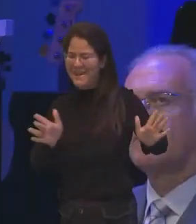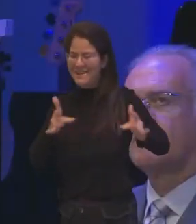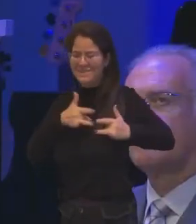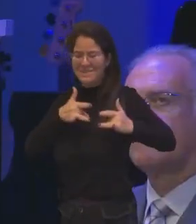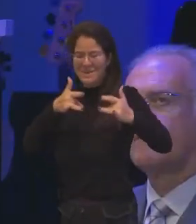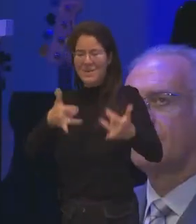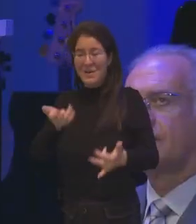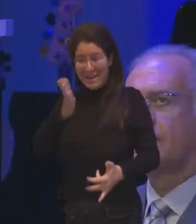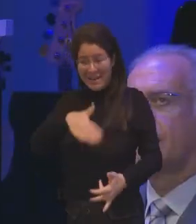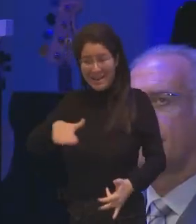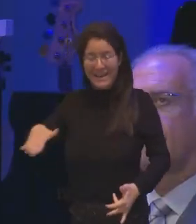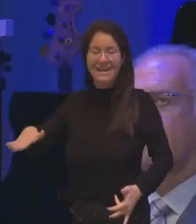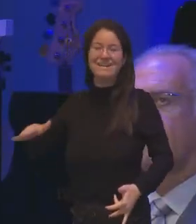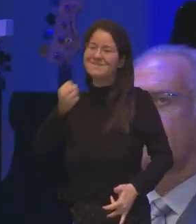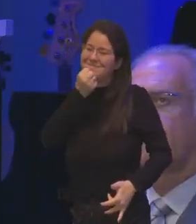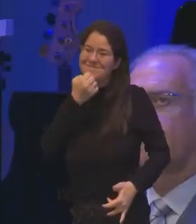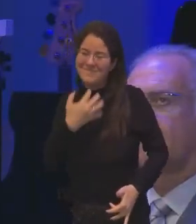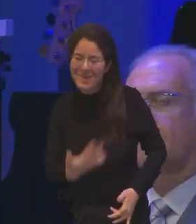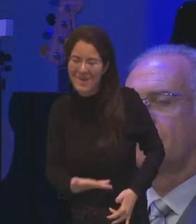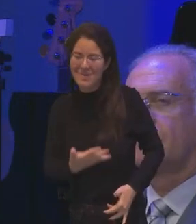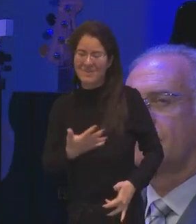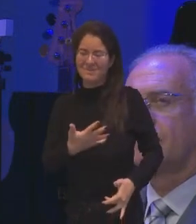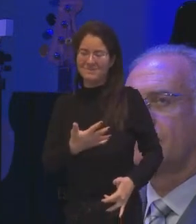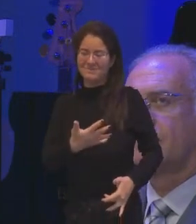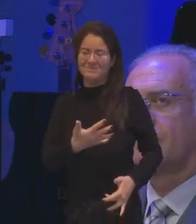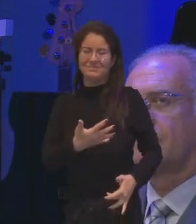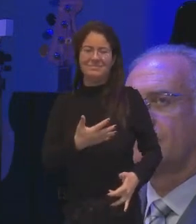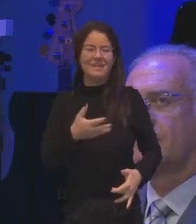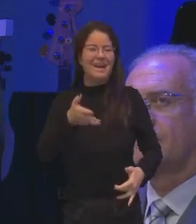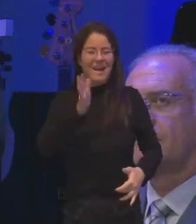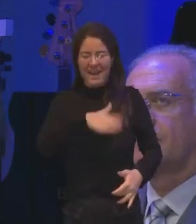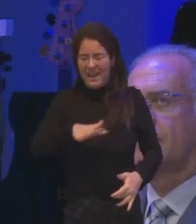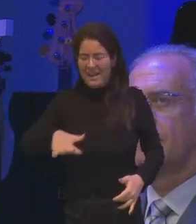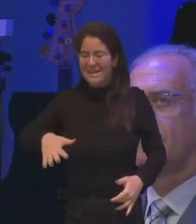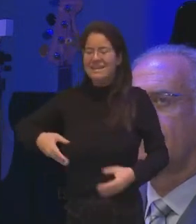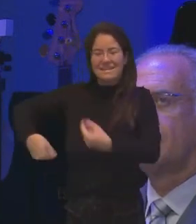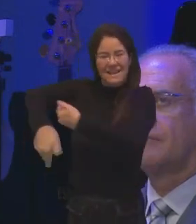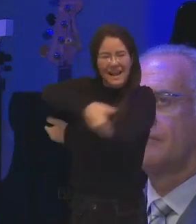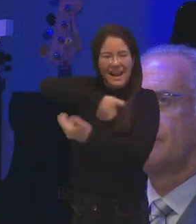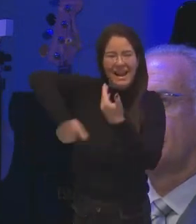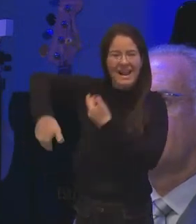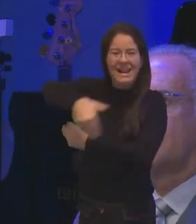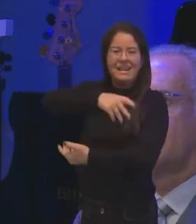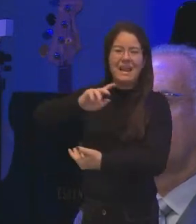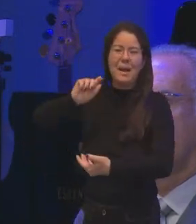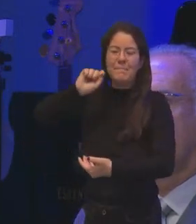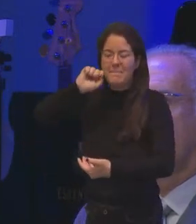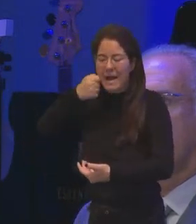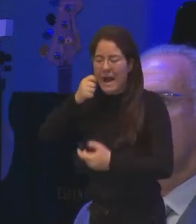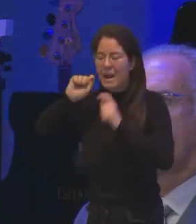generoso, oferecendo um pedaço de bala, um pedaço de chiclete, um pedaço de pirulito.